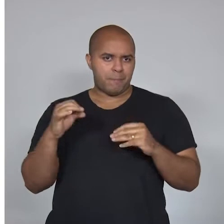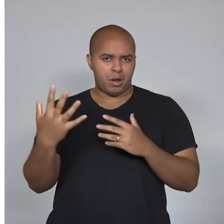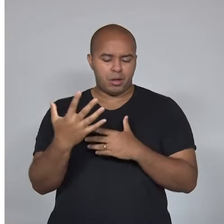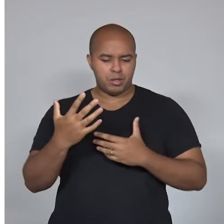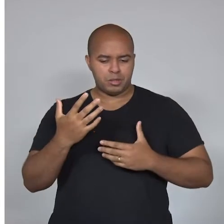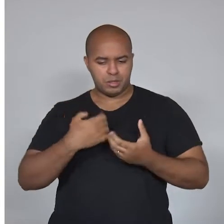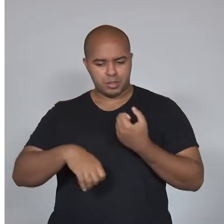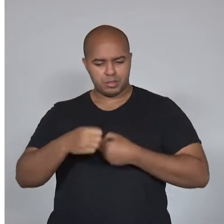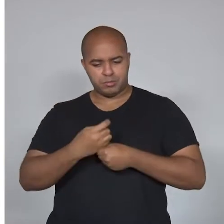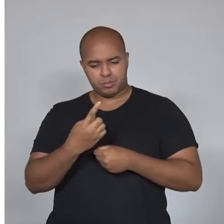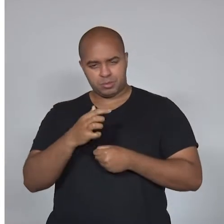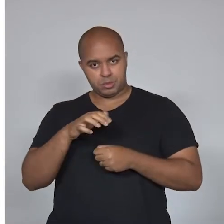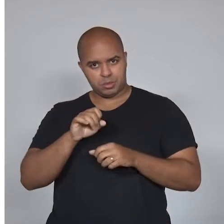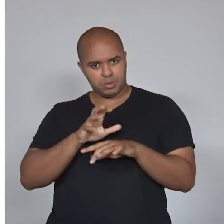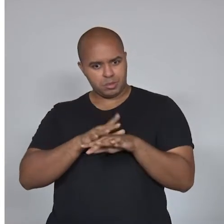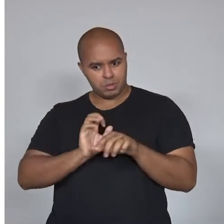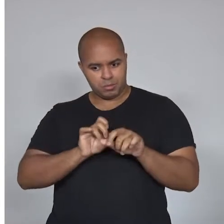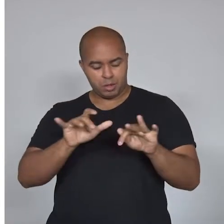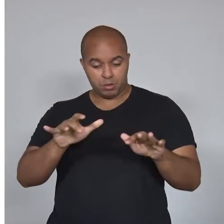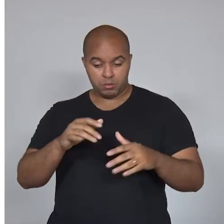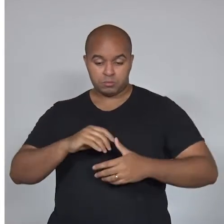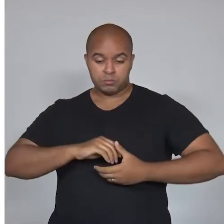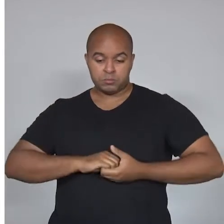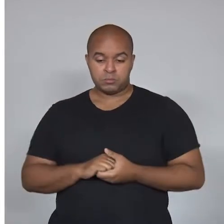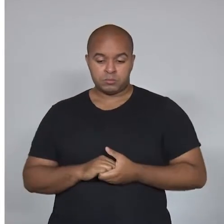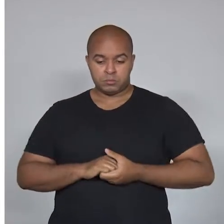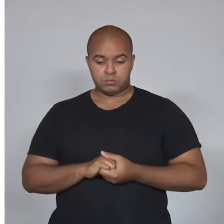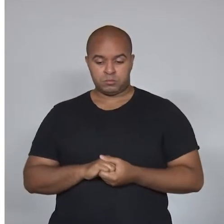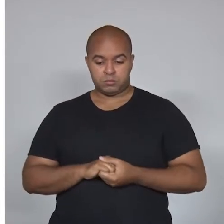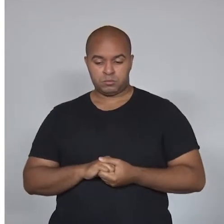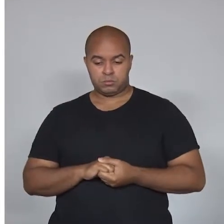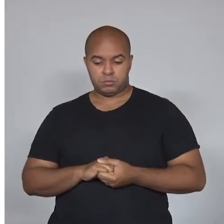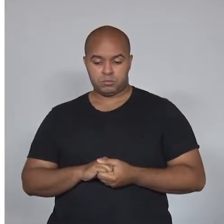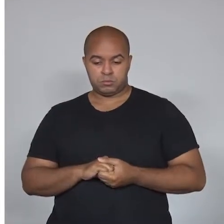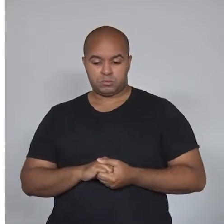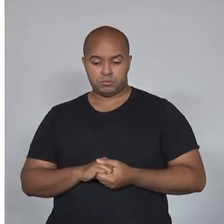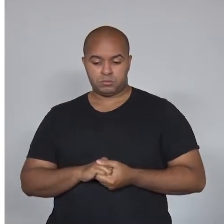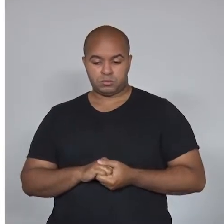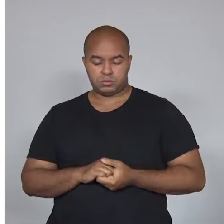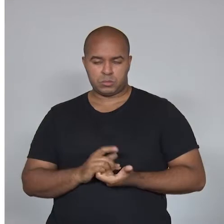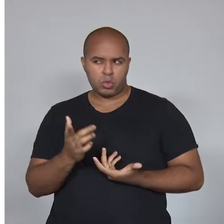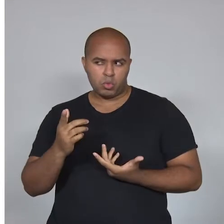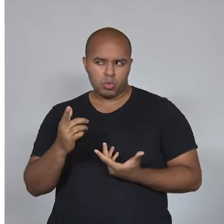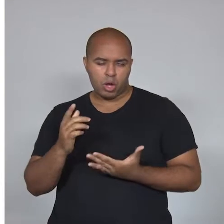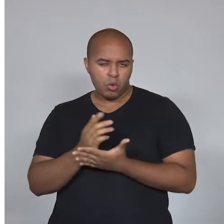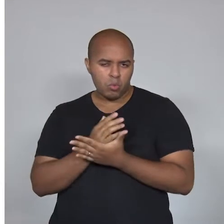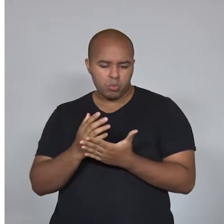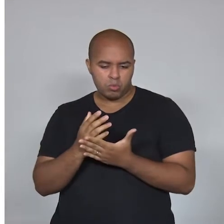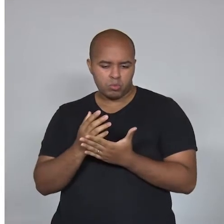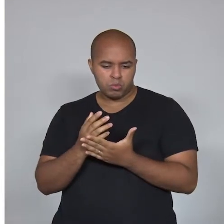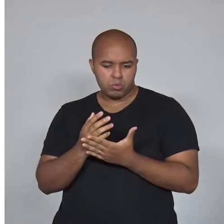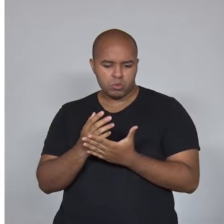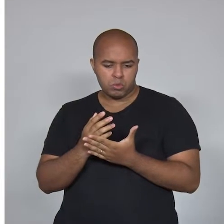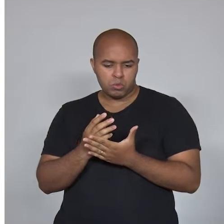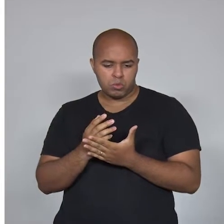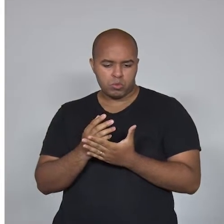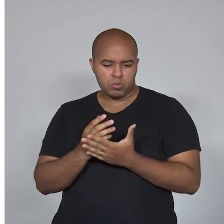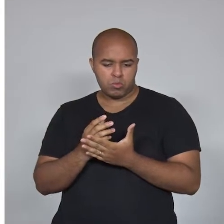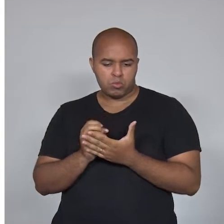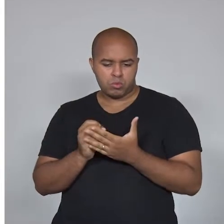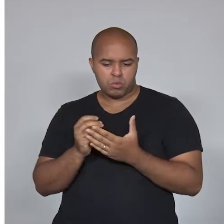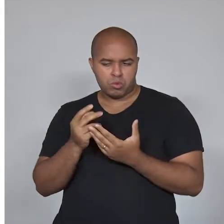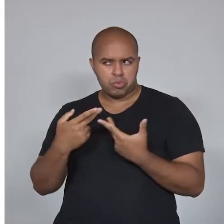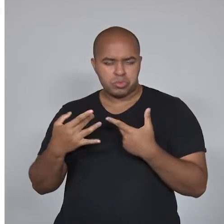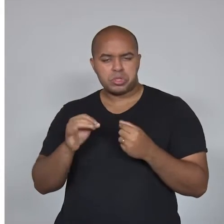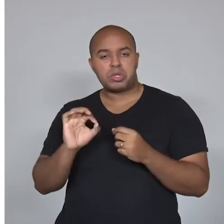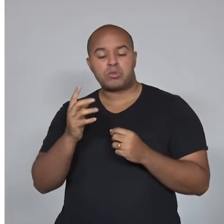de 1918. The mystery surrounding the 1918-1919 influenza pandemic has